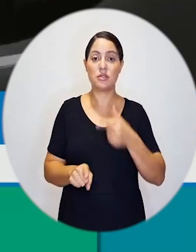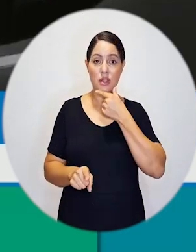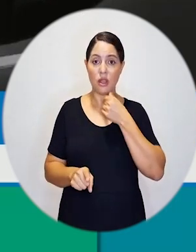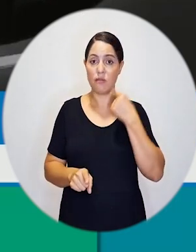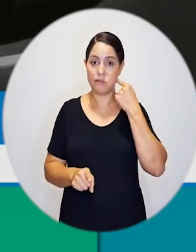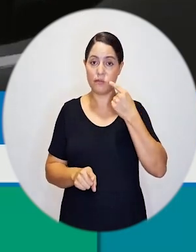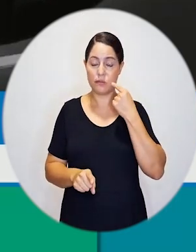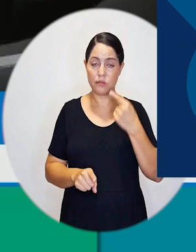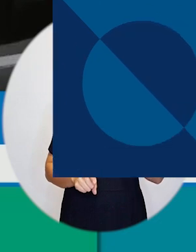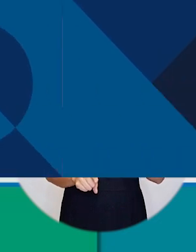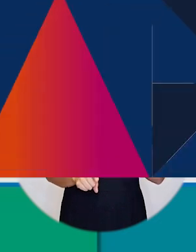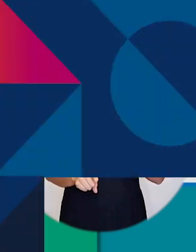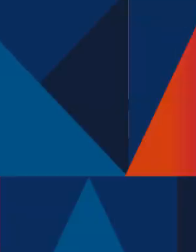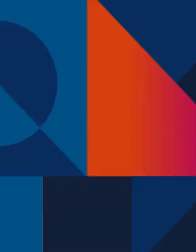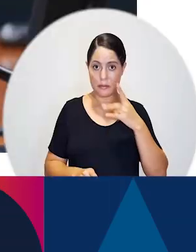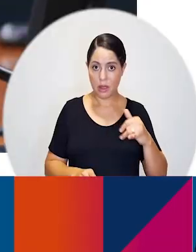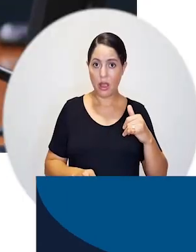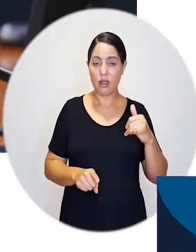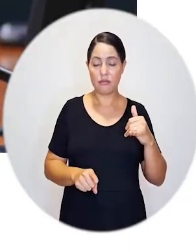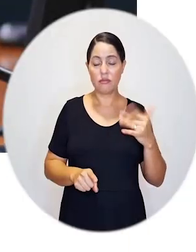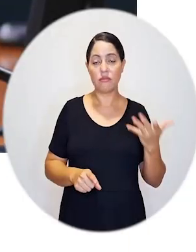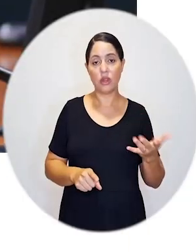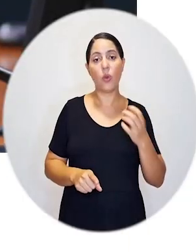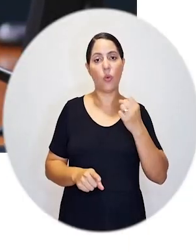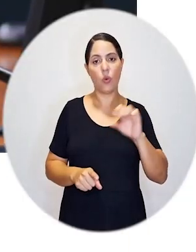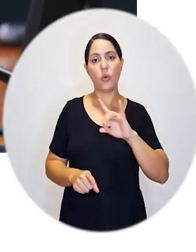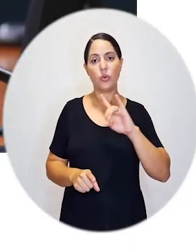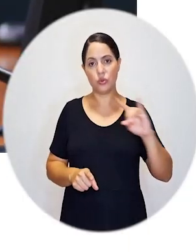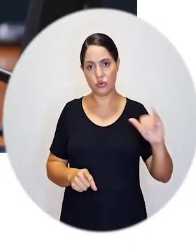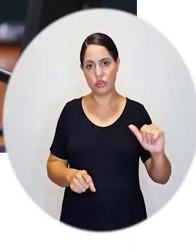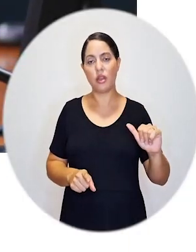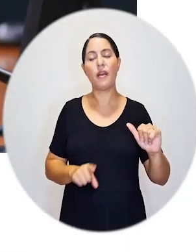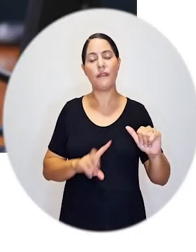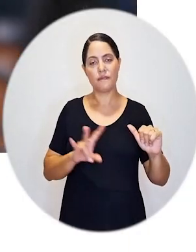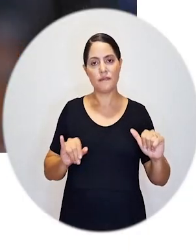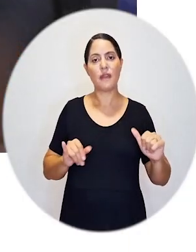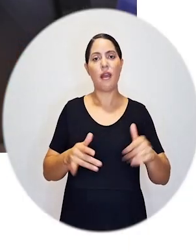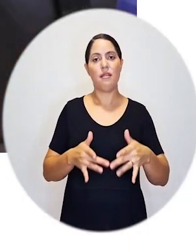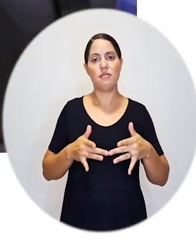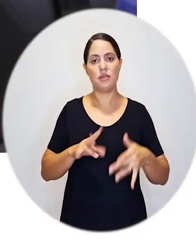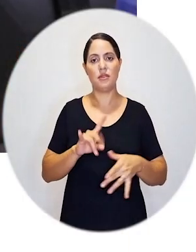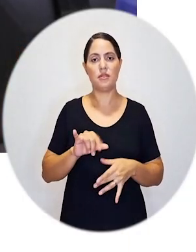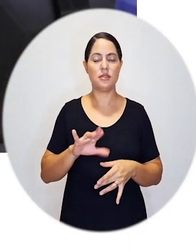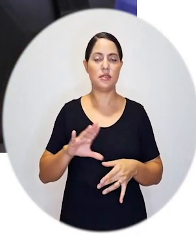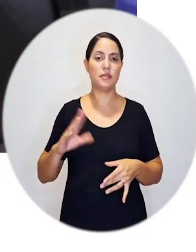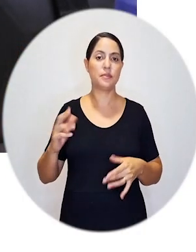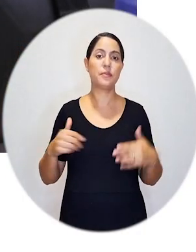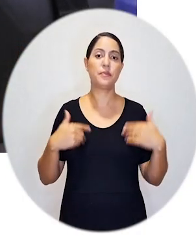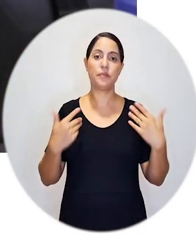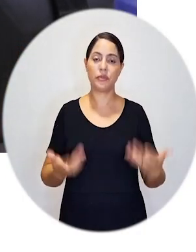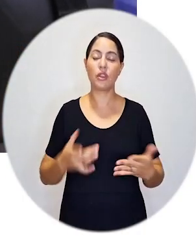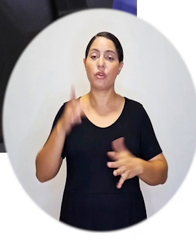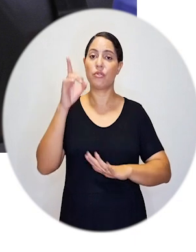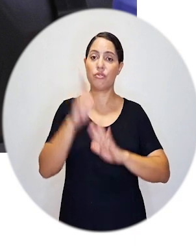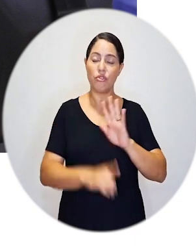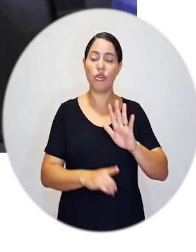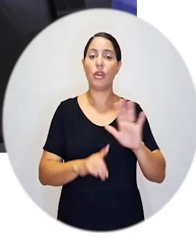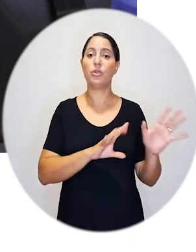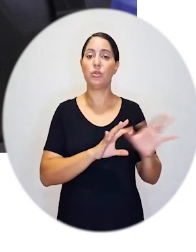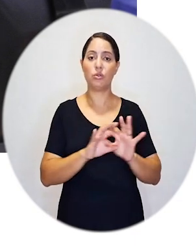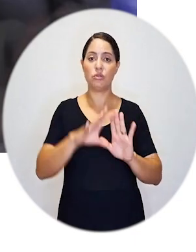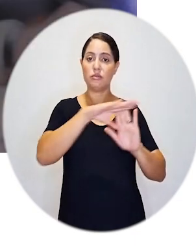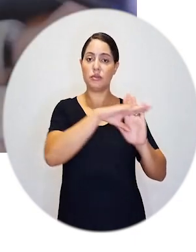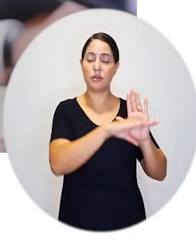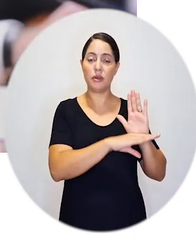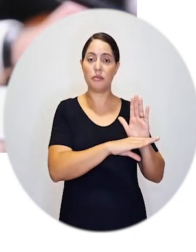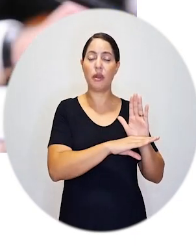dias quando se tornar pai. Também restam estabelecidos por acréscimo legislativo direitos para advogados nos termos